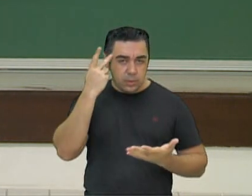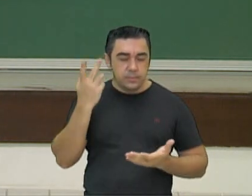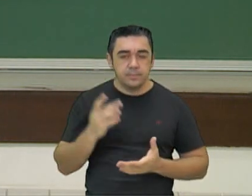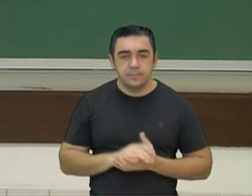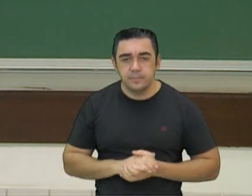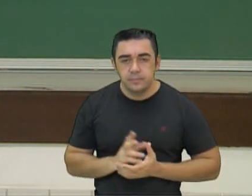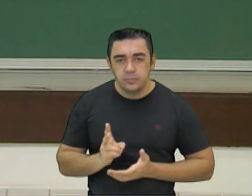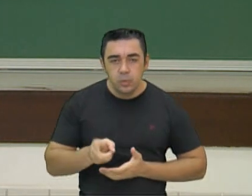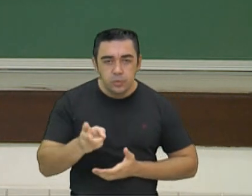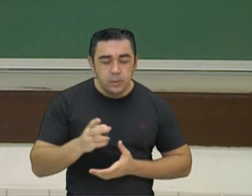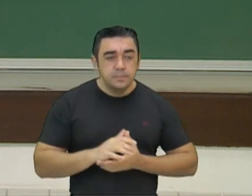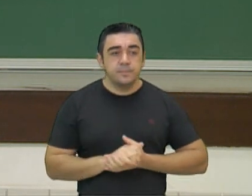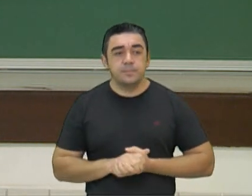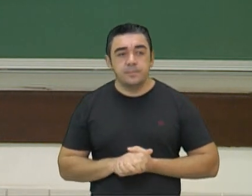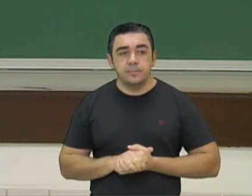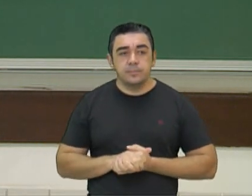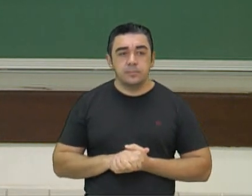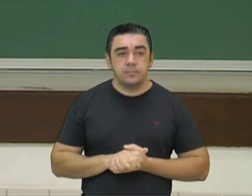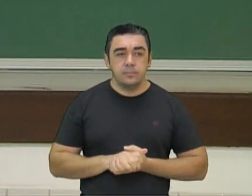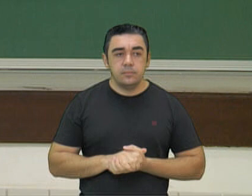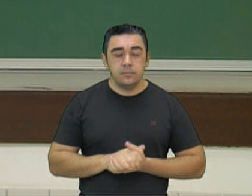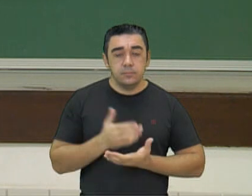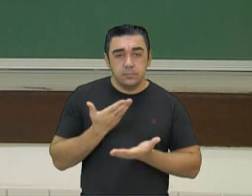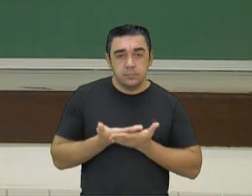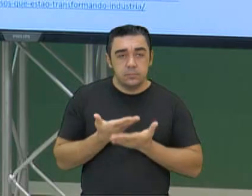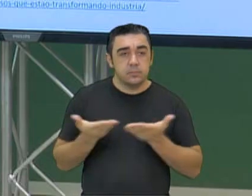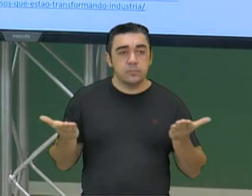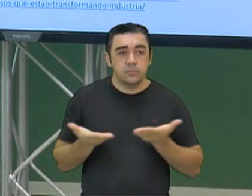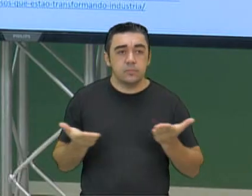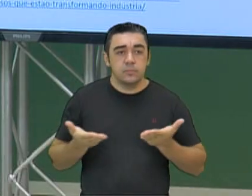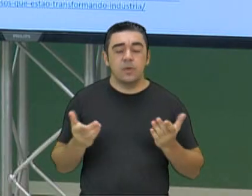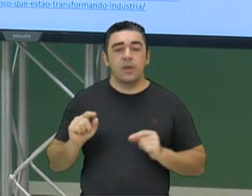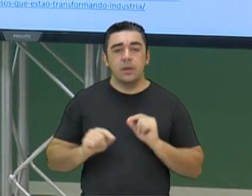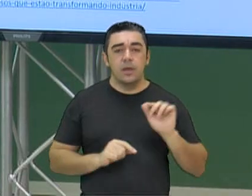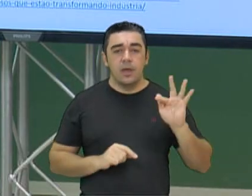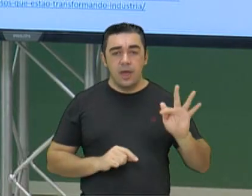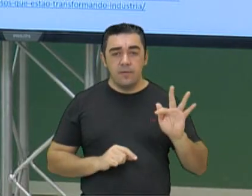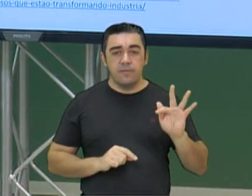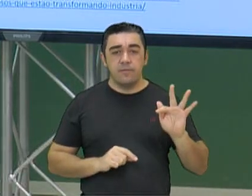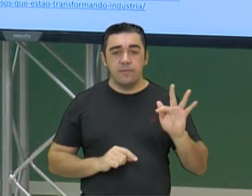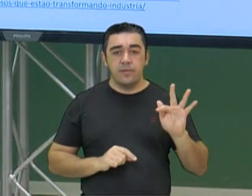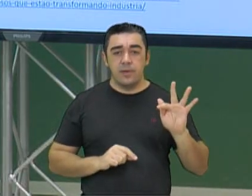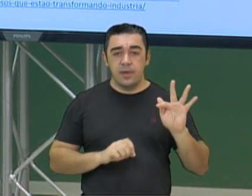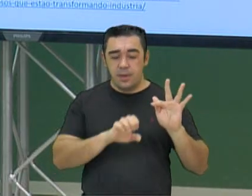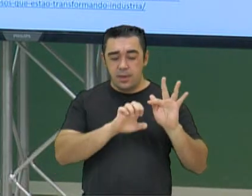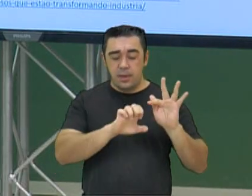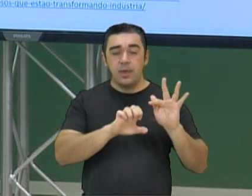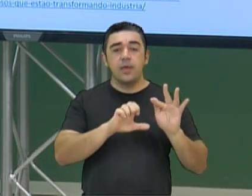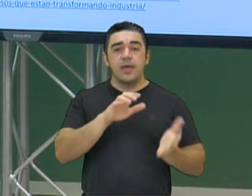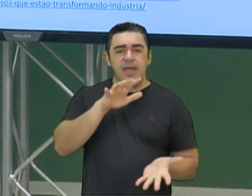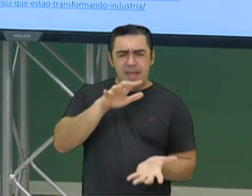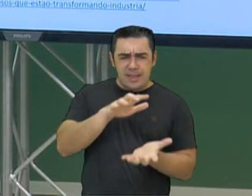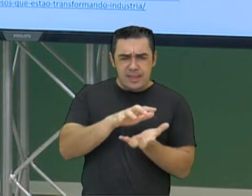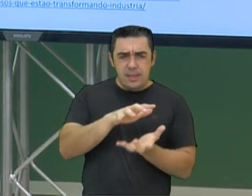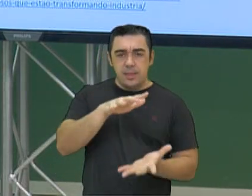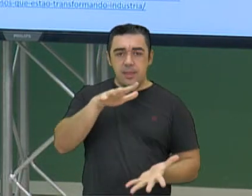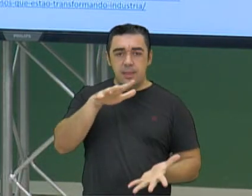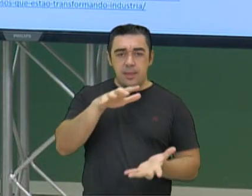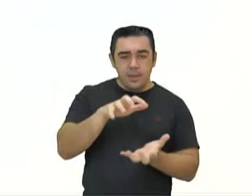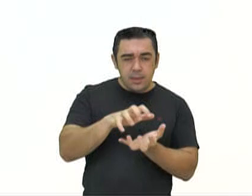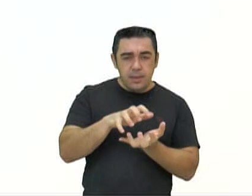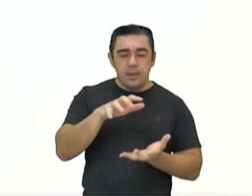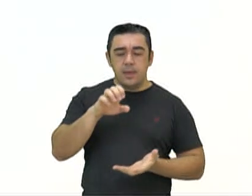aqui. Nós vamos estudar agora a chamada força elástica. O que é uma força elástica? Força